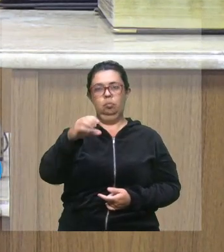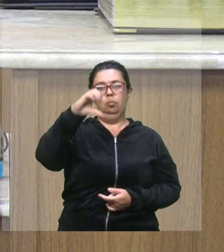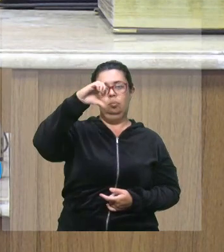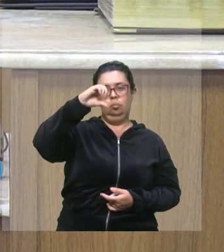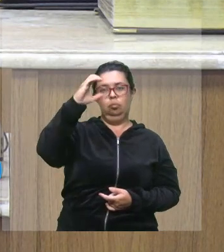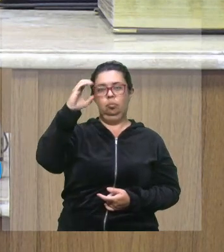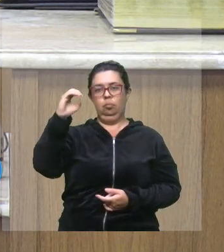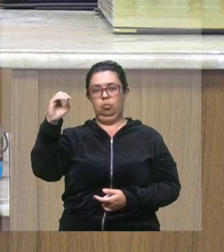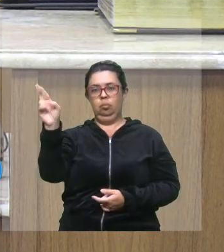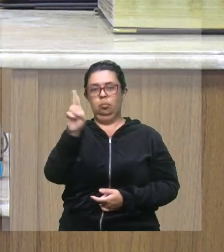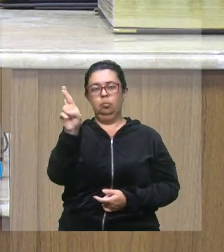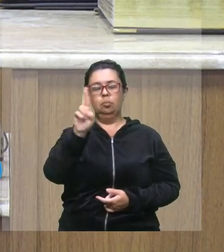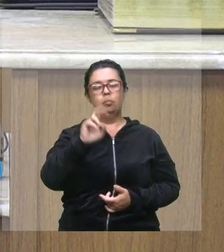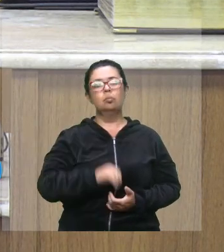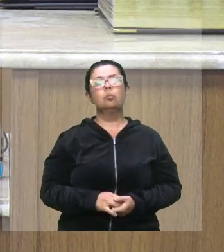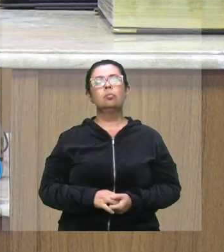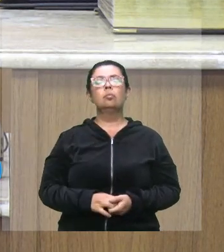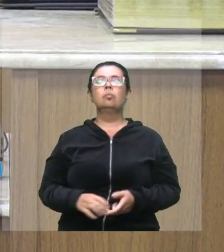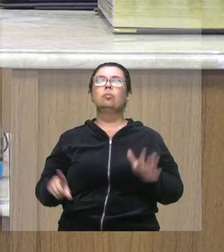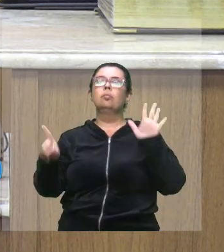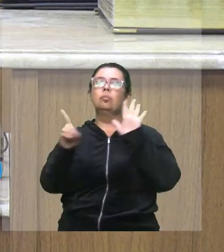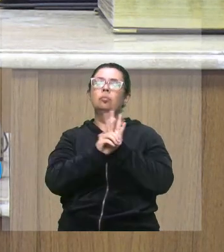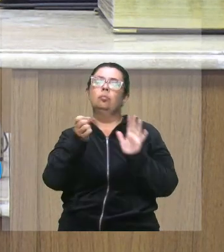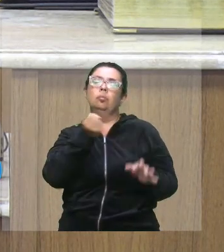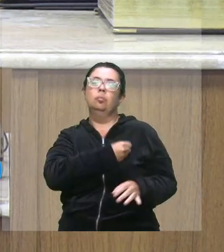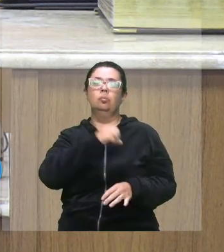R$ 797.900. Decreto número